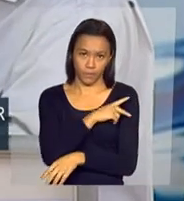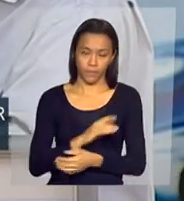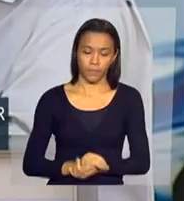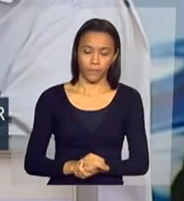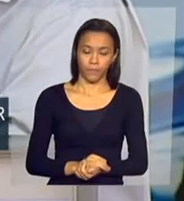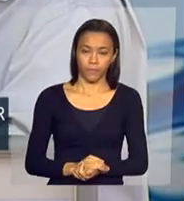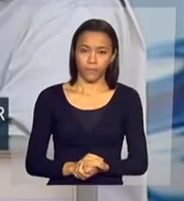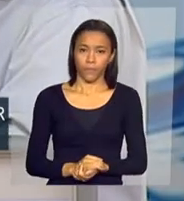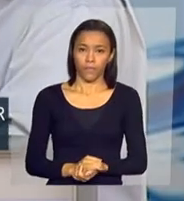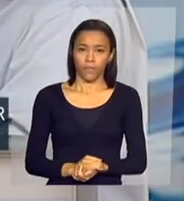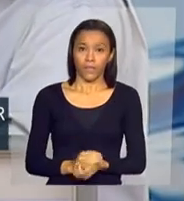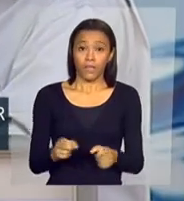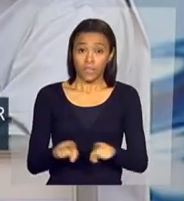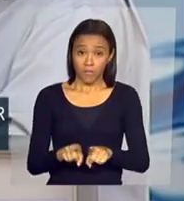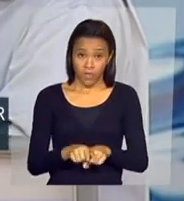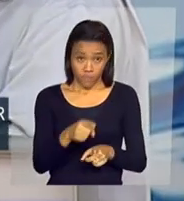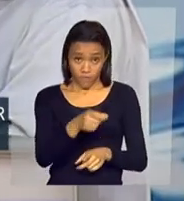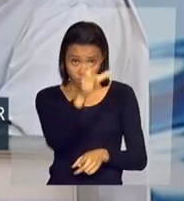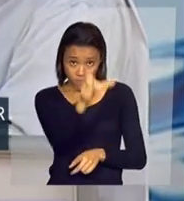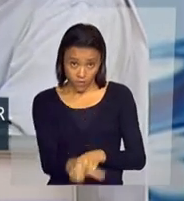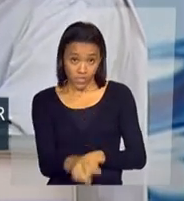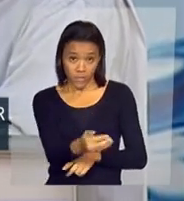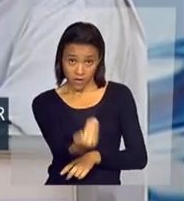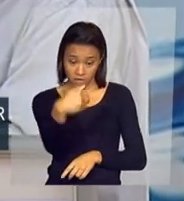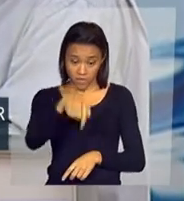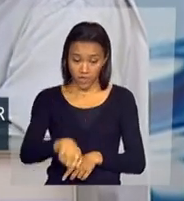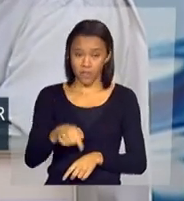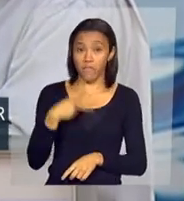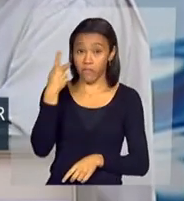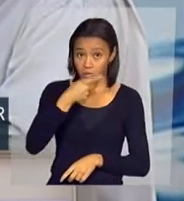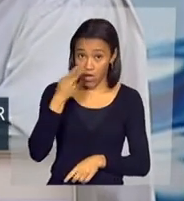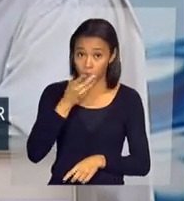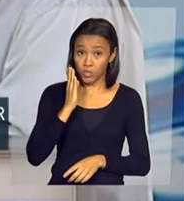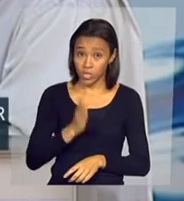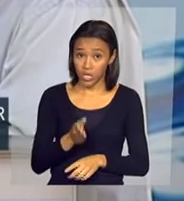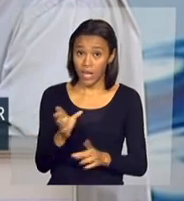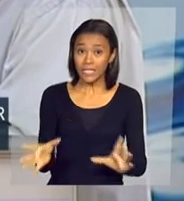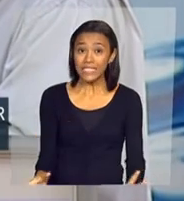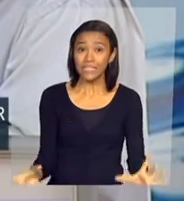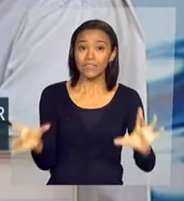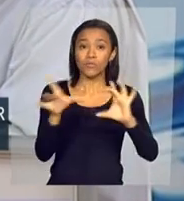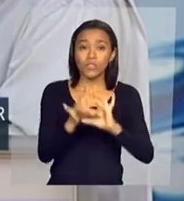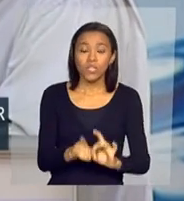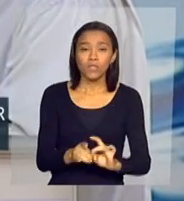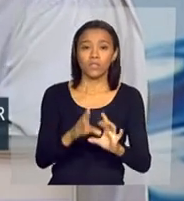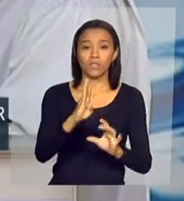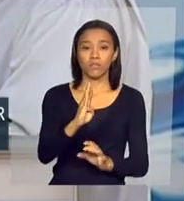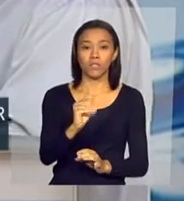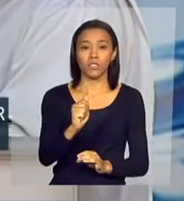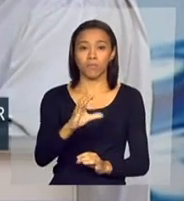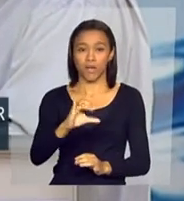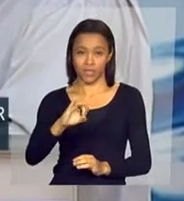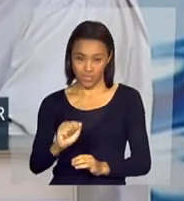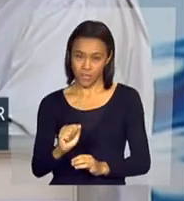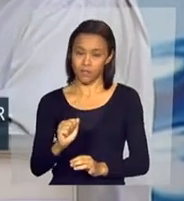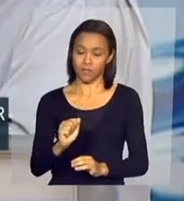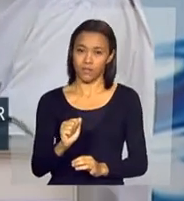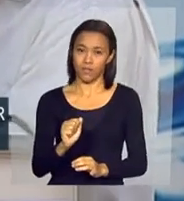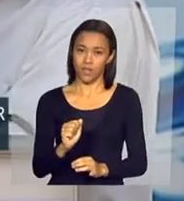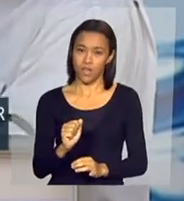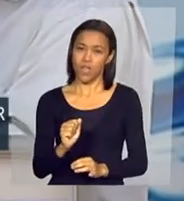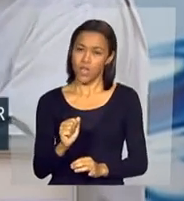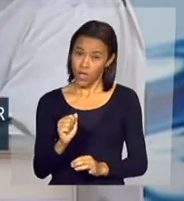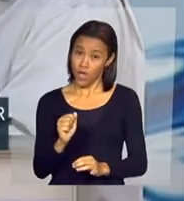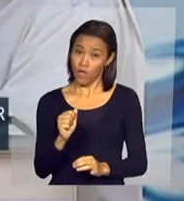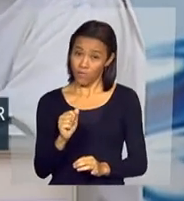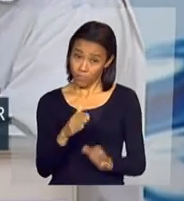Nessi, Vossa Excelência falou aqui da integração de bacias. Eu vou ter uma conversa,